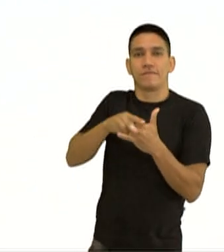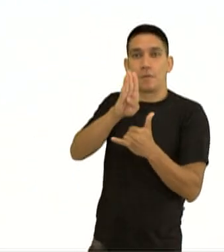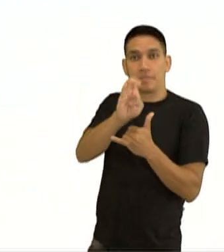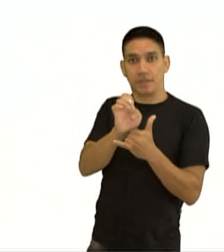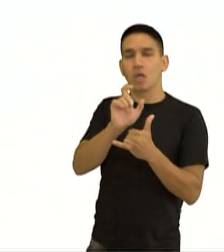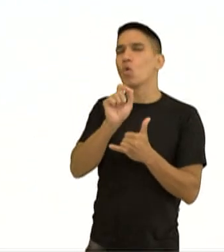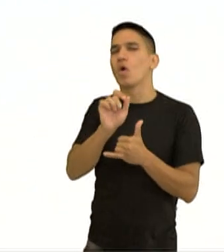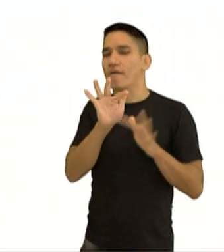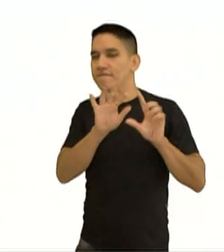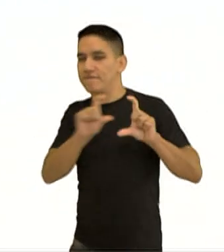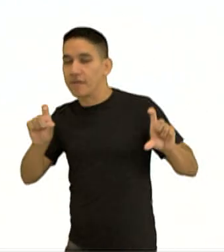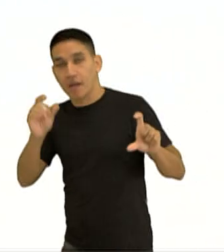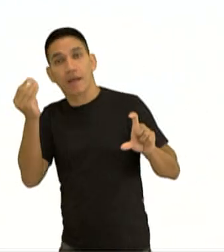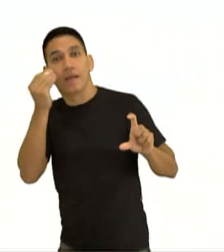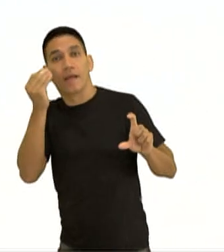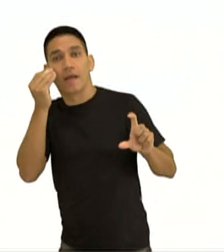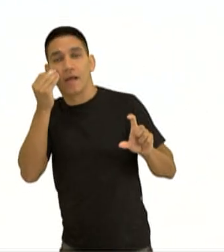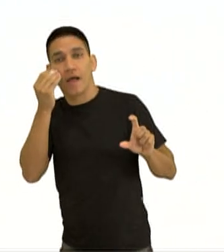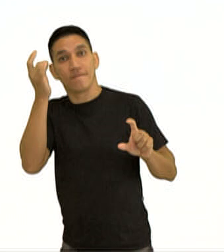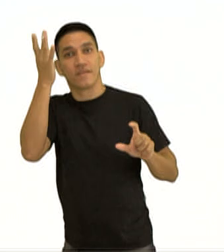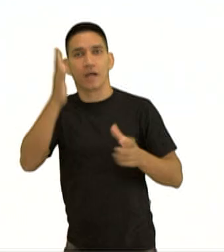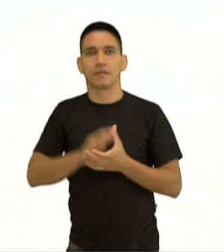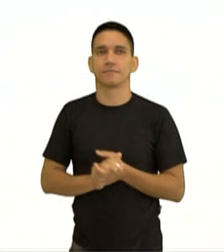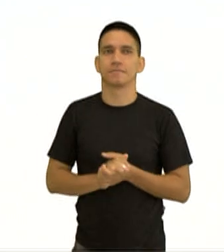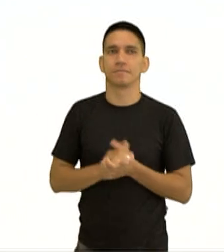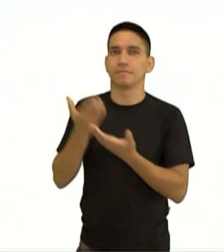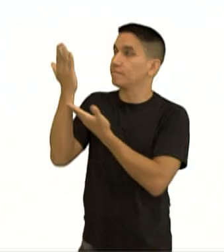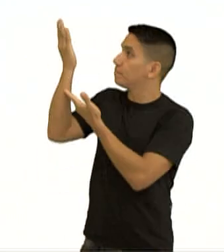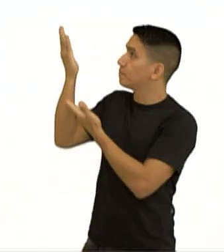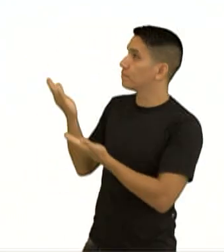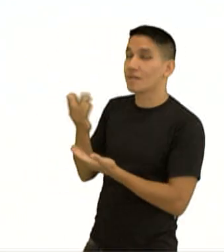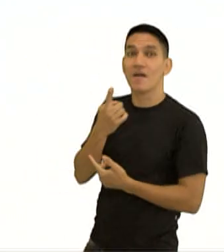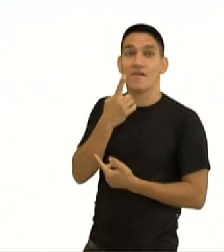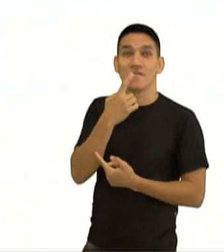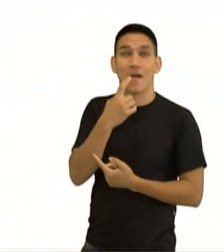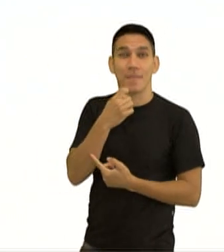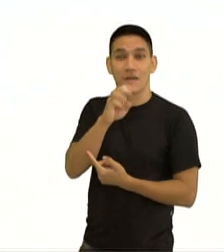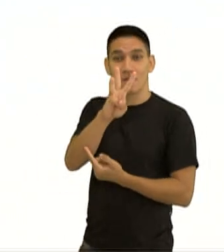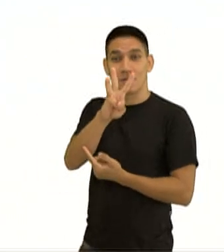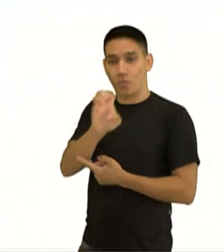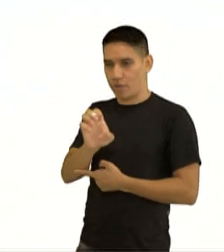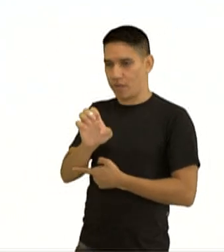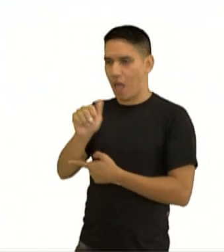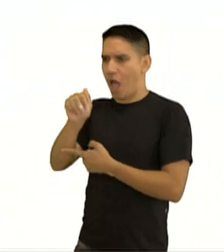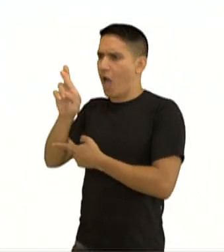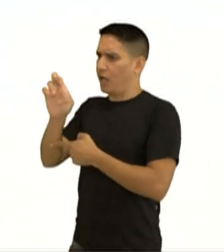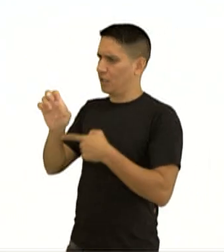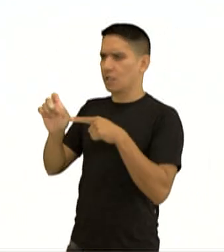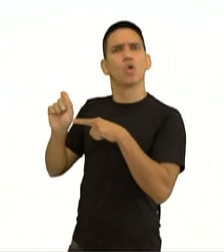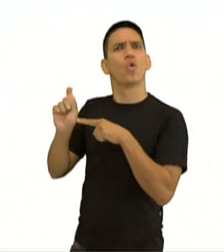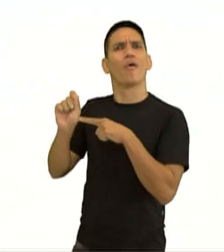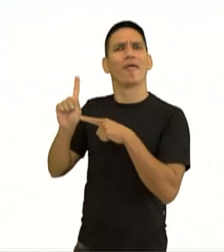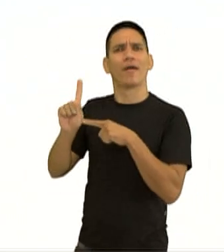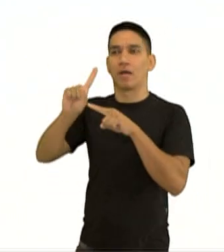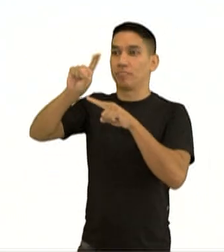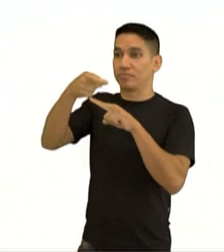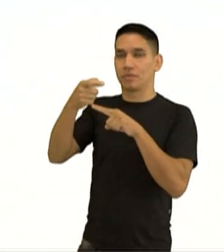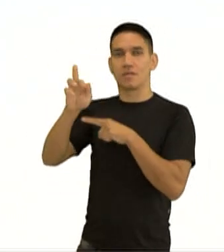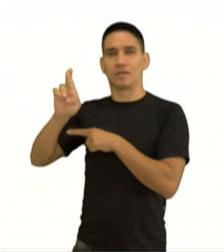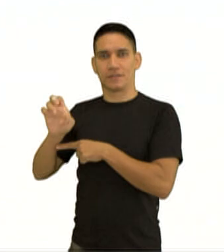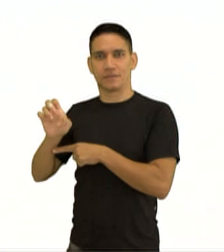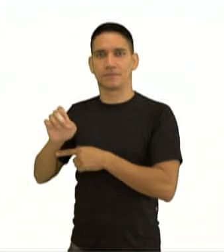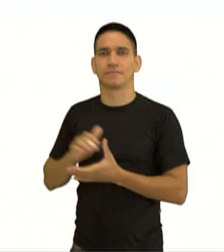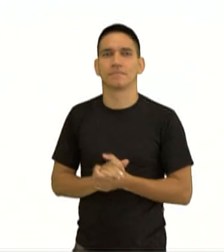para facilitar a conversação. We are sending this postcard. Nós estamos enviando este cartão